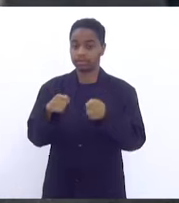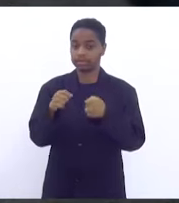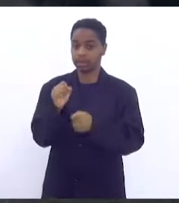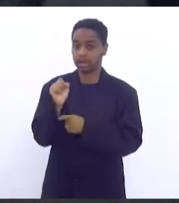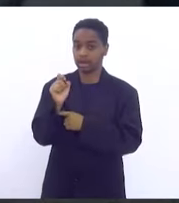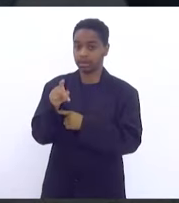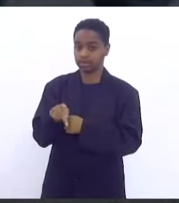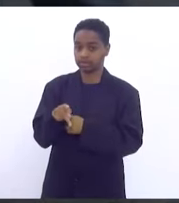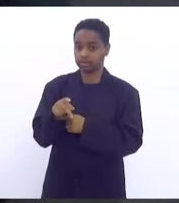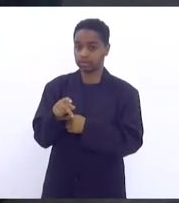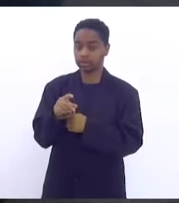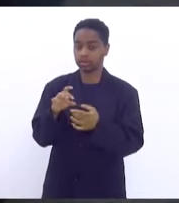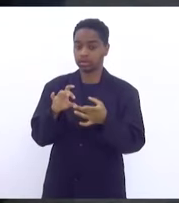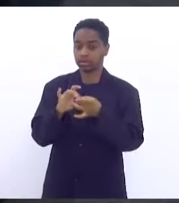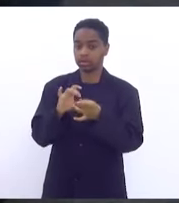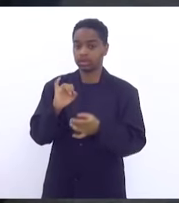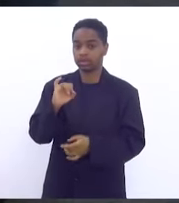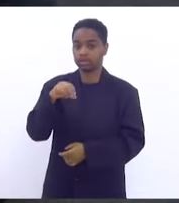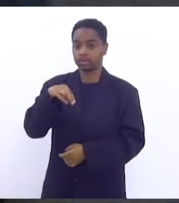pelo INSS